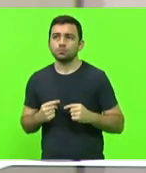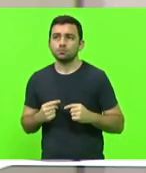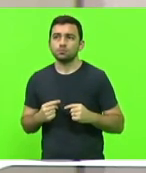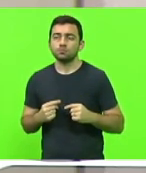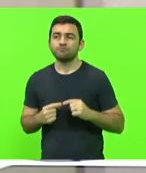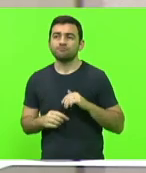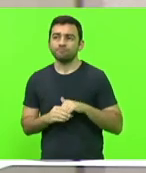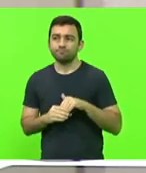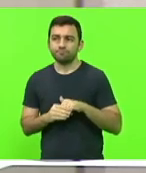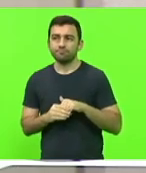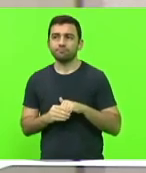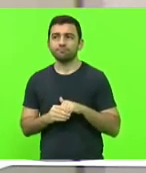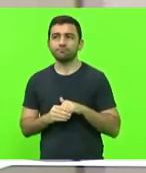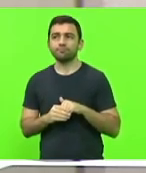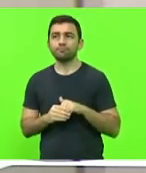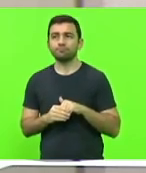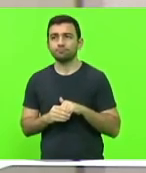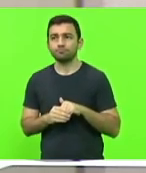Em votação?